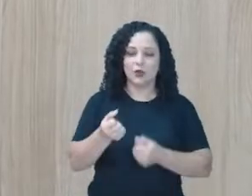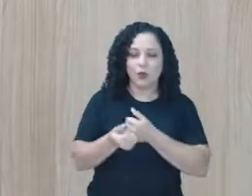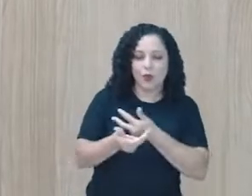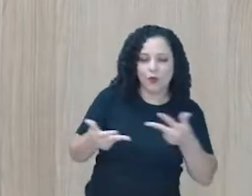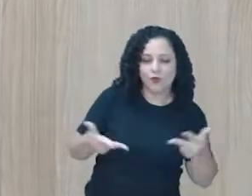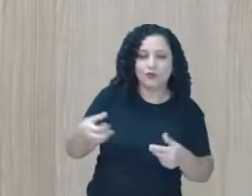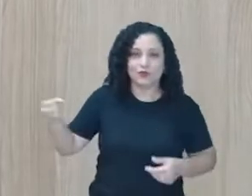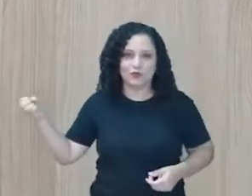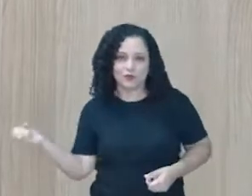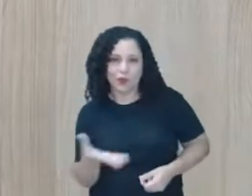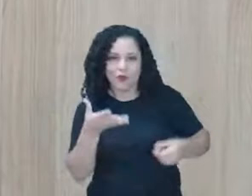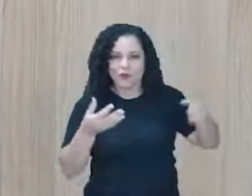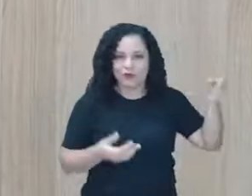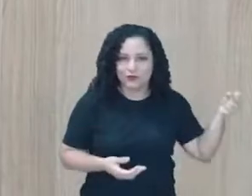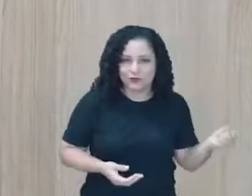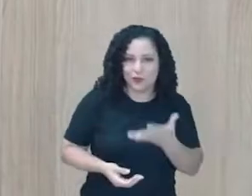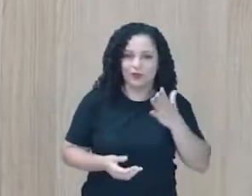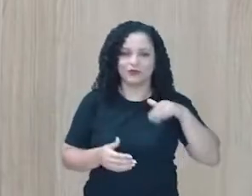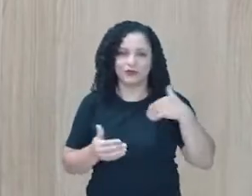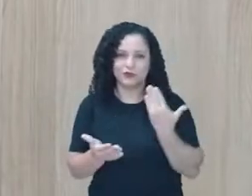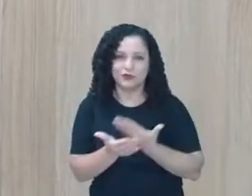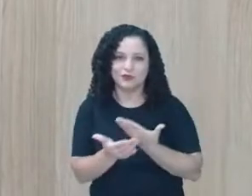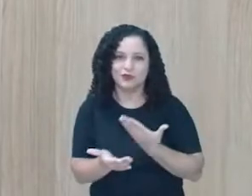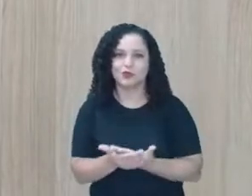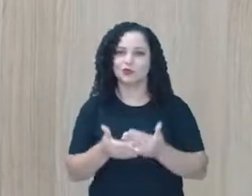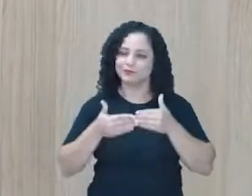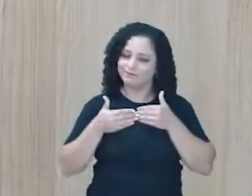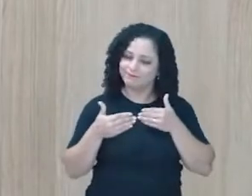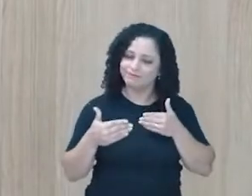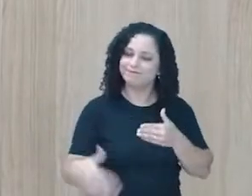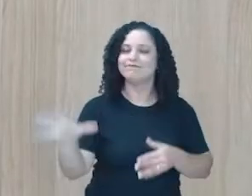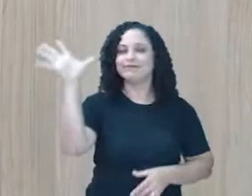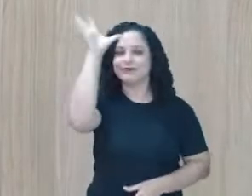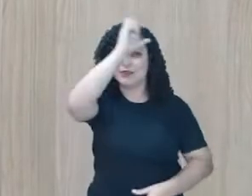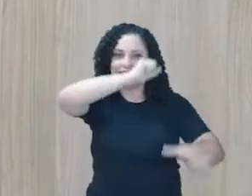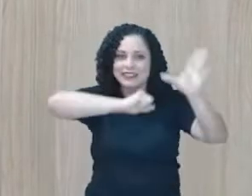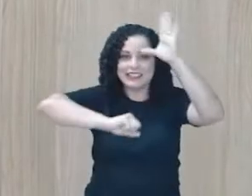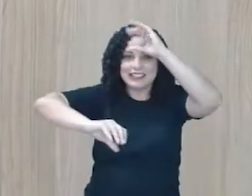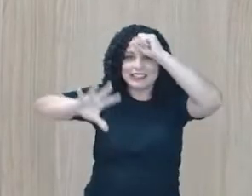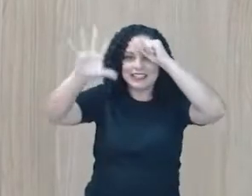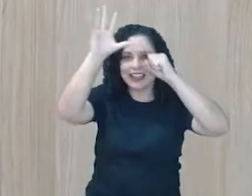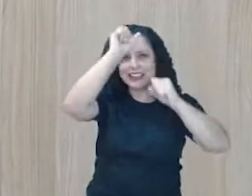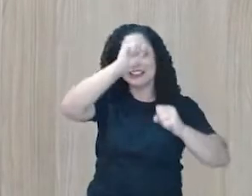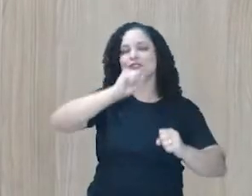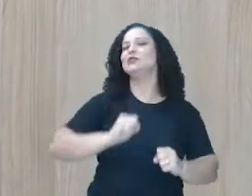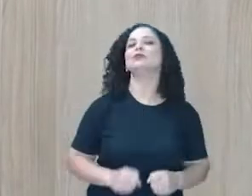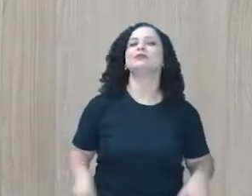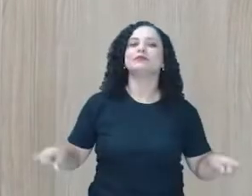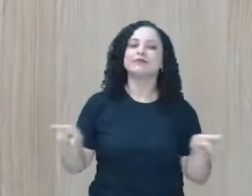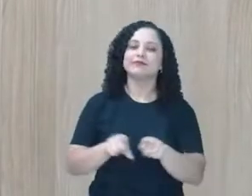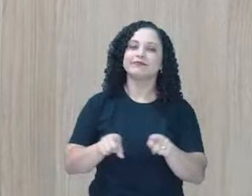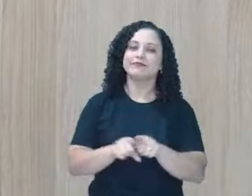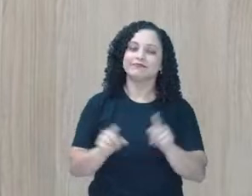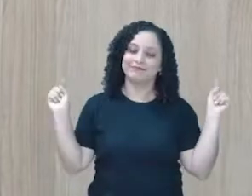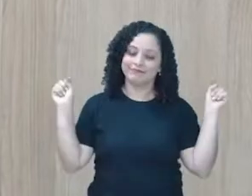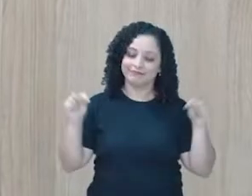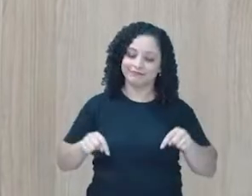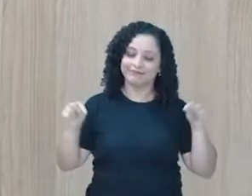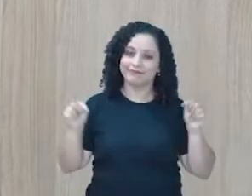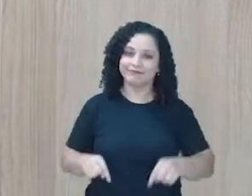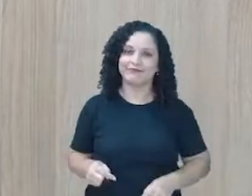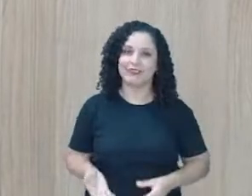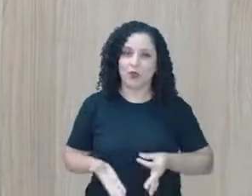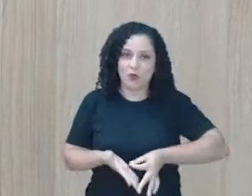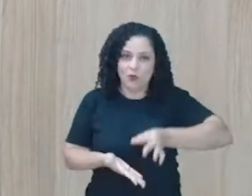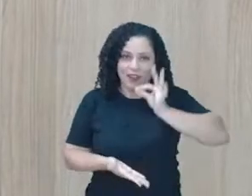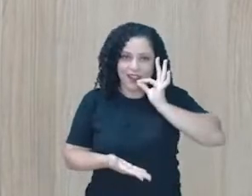novidades nesse ano letivo, que vai ter muito estudo, muito aprendizado aqui junto com a gente, né? Eu já estou aqui, ó, com o meu